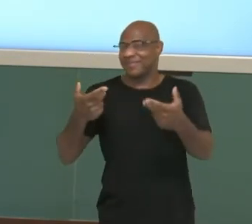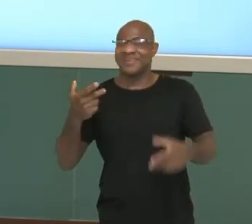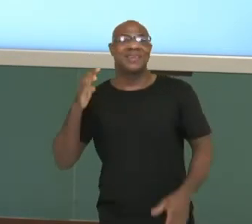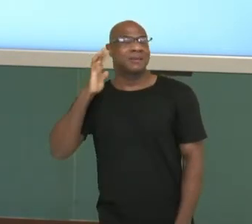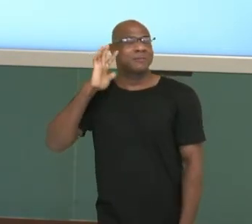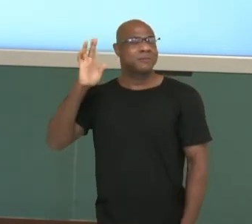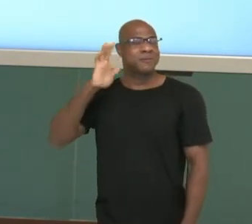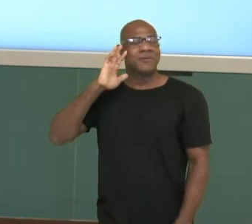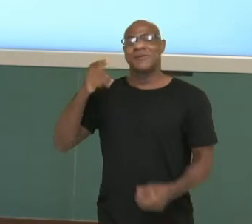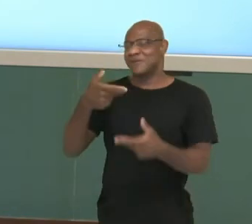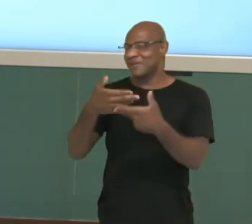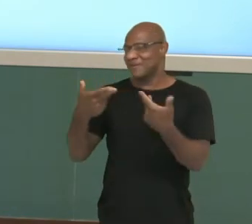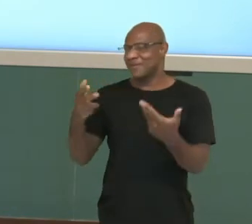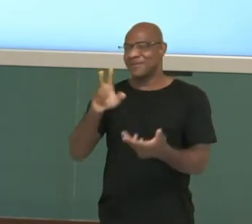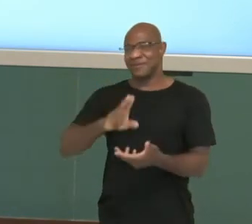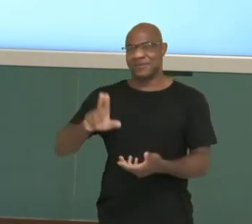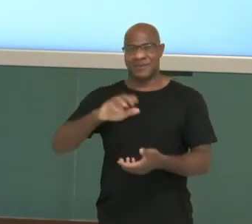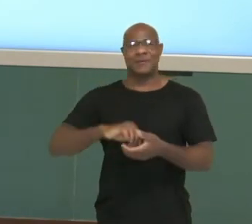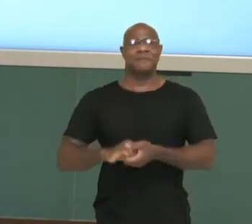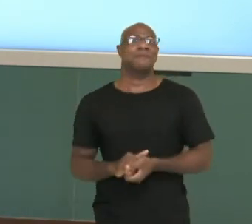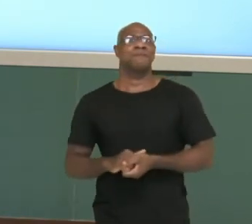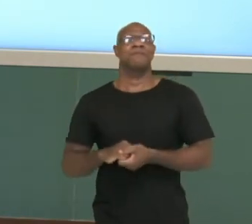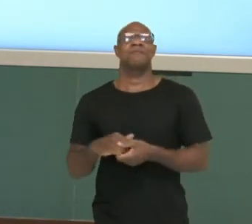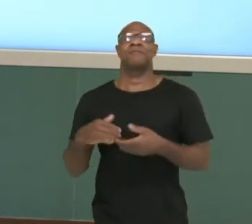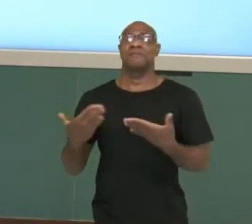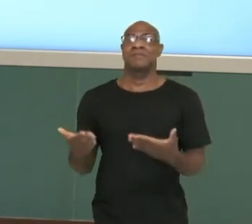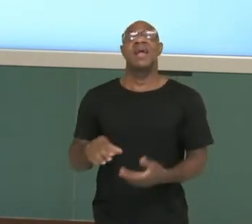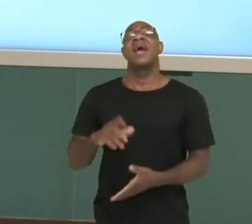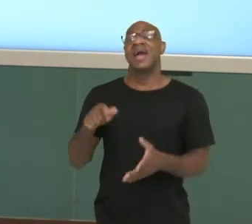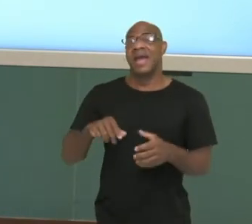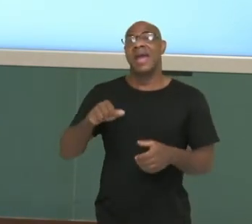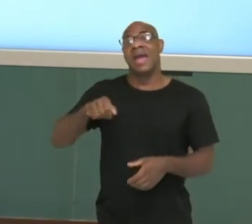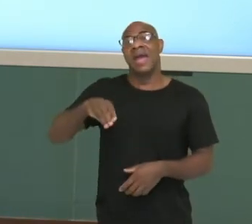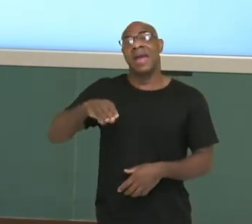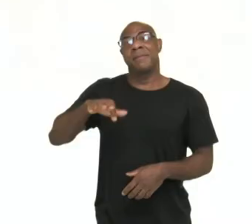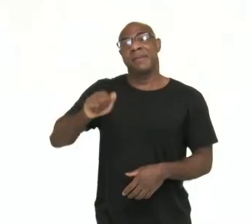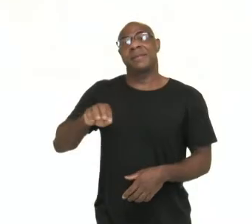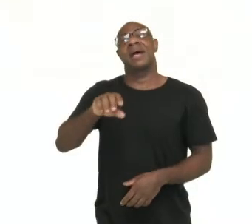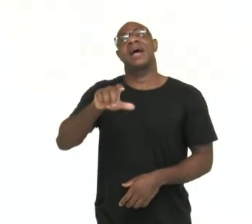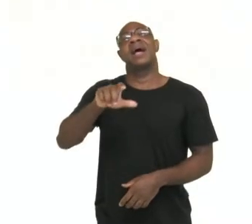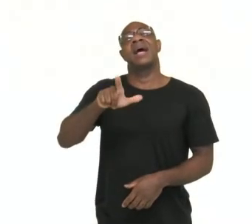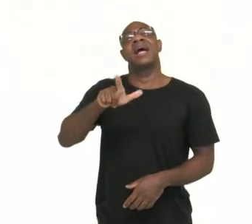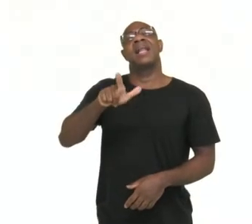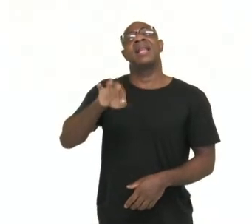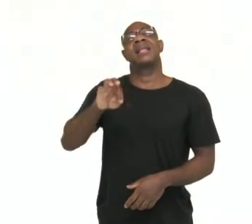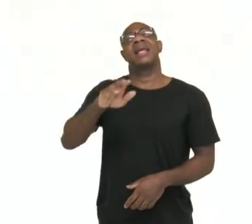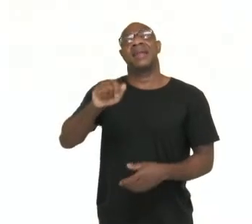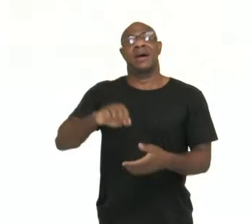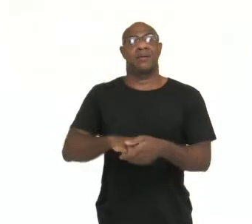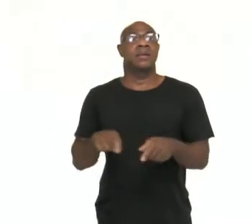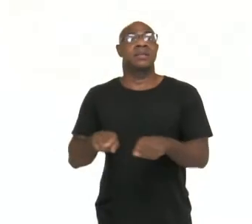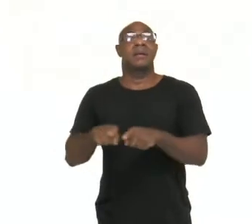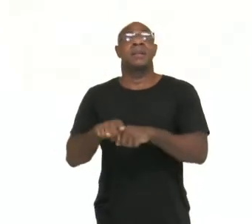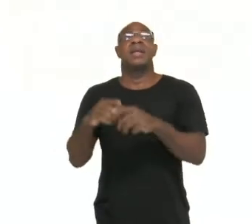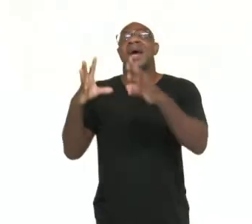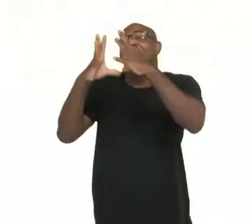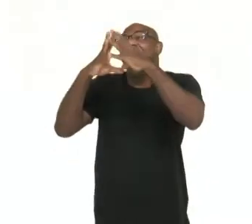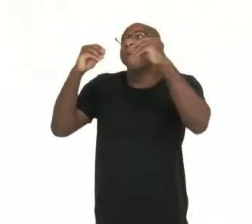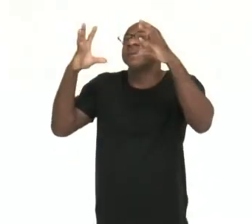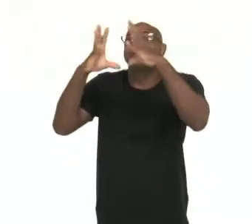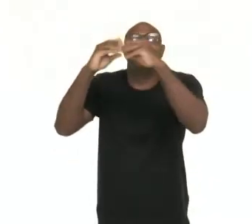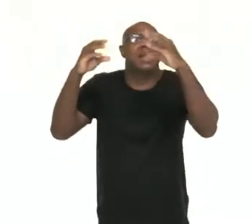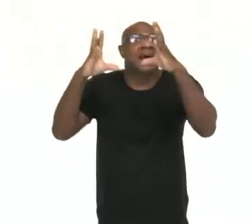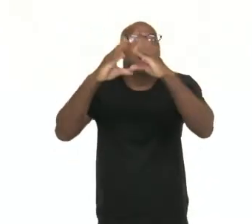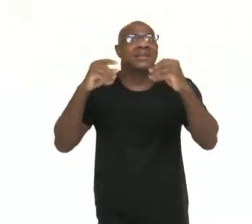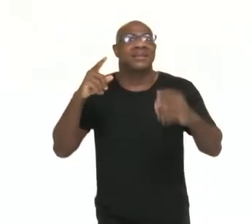mímica de forma literal. E estilos de mímica de forma abstrata, ó, Charlie Chaplin, né? O